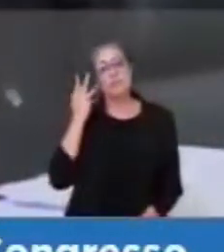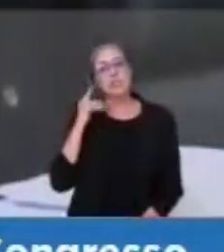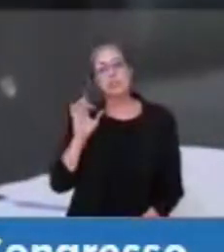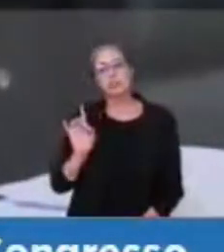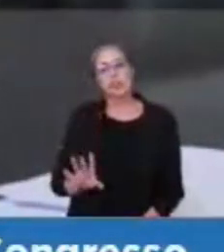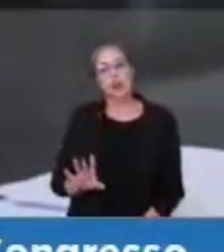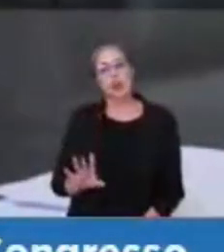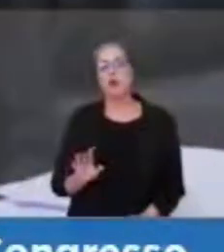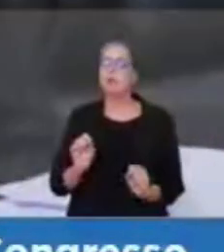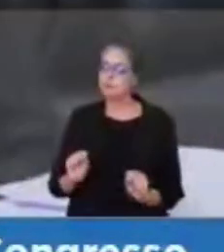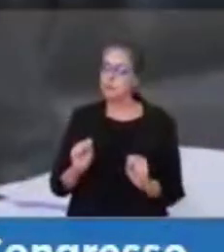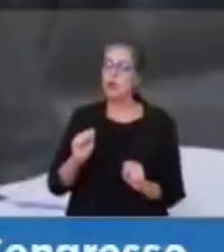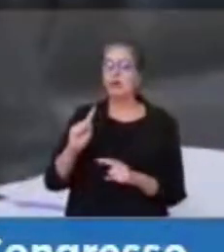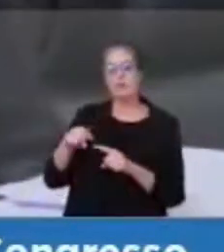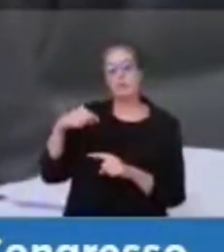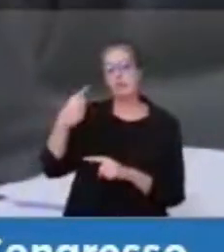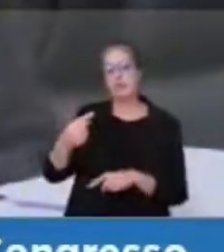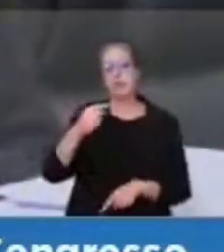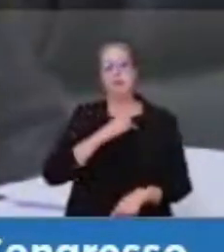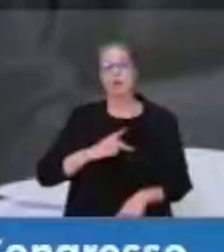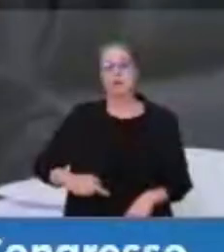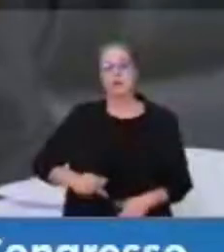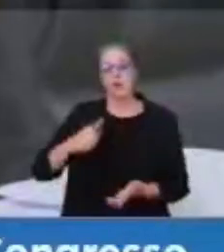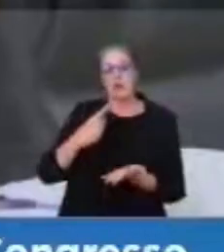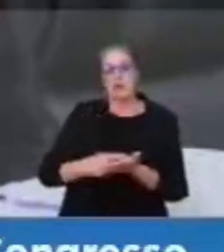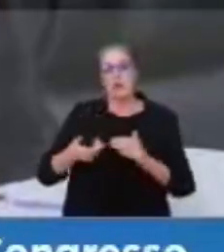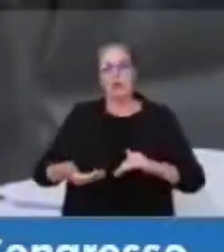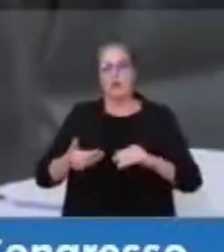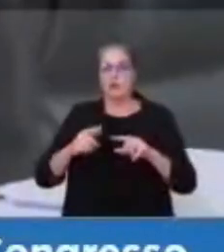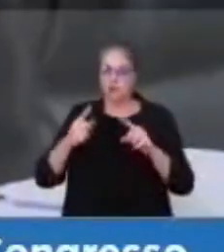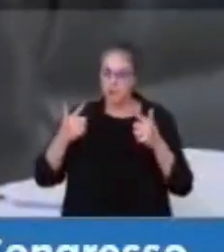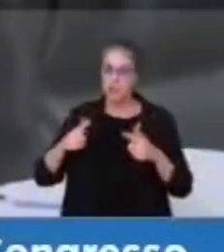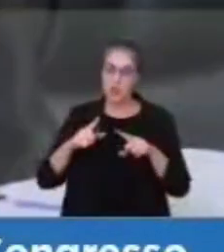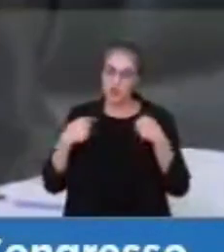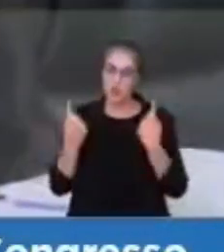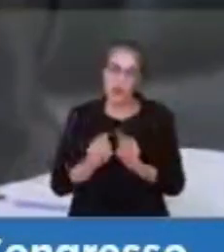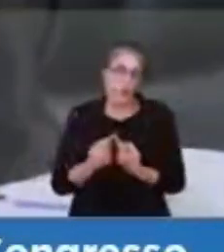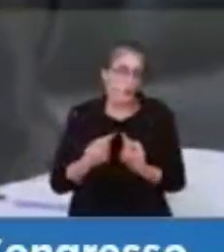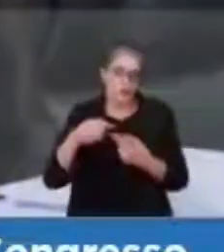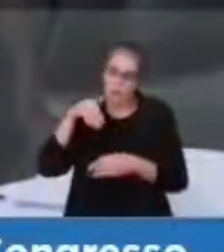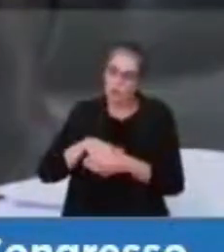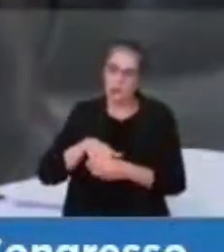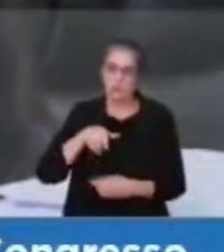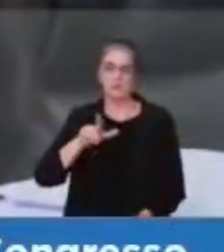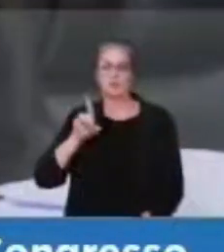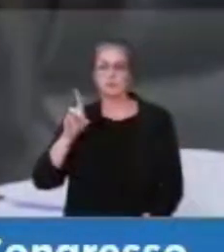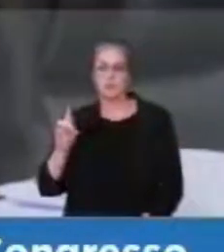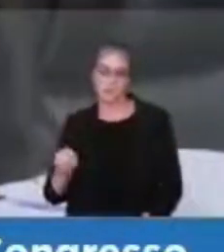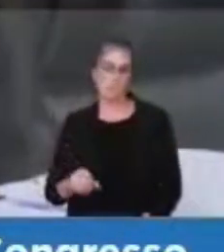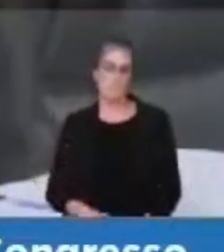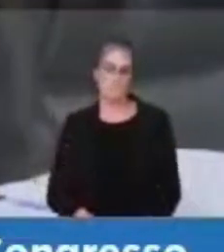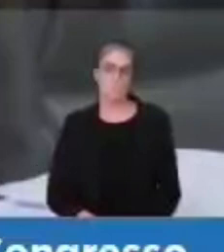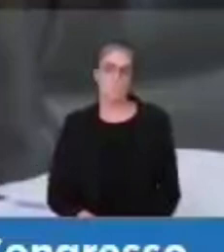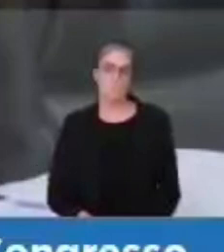Alcolumbre, convocará uma nova sessão do Congresso Nacional para apreciarmos a Lei de Diretrizes Orçamentárias, a